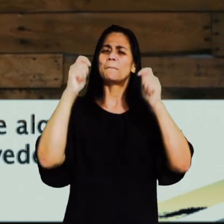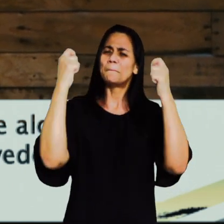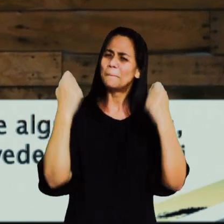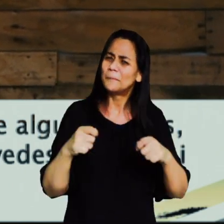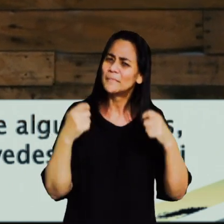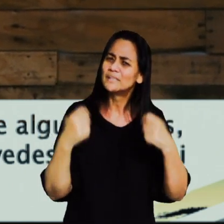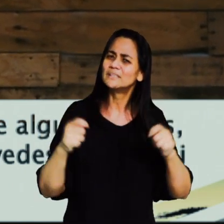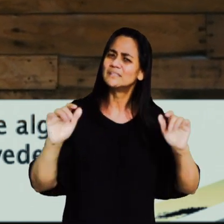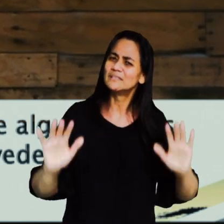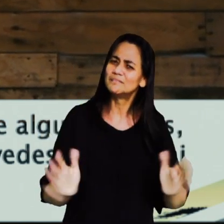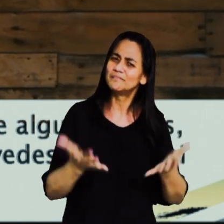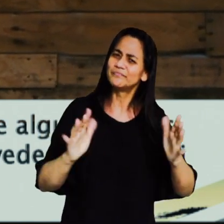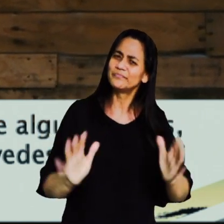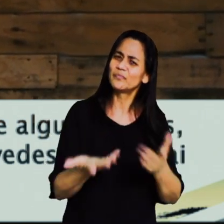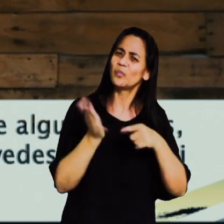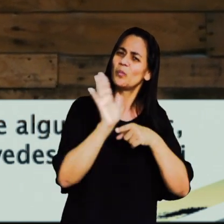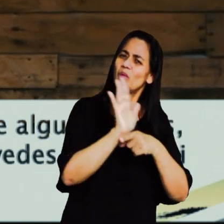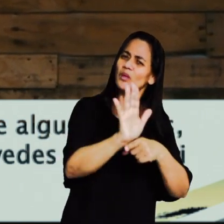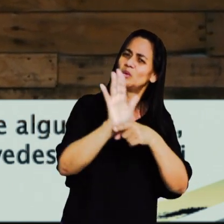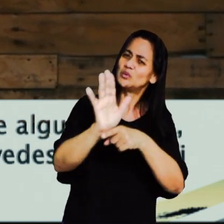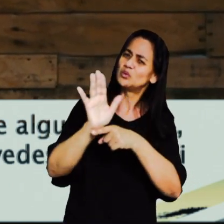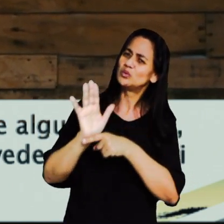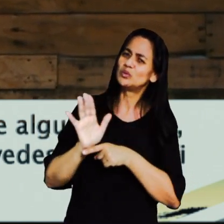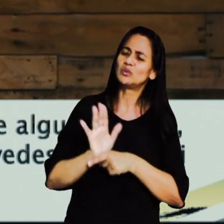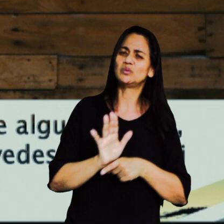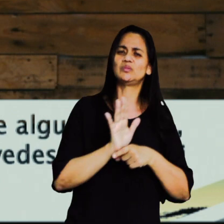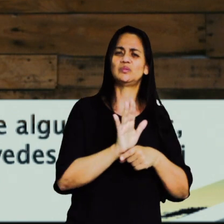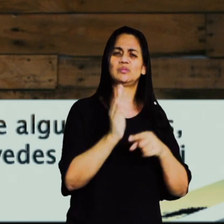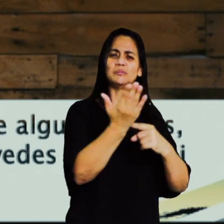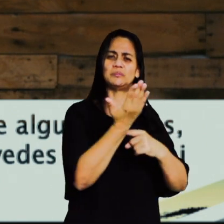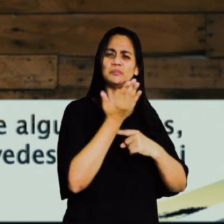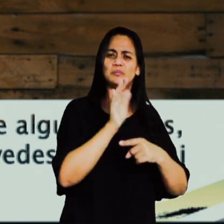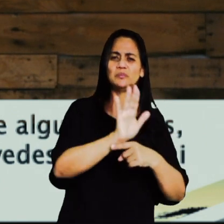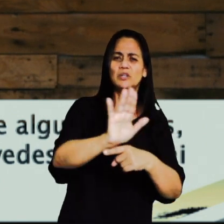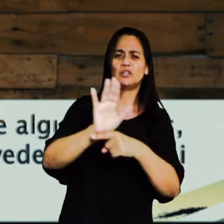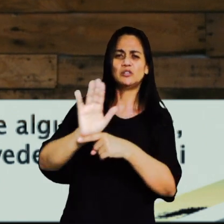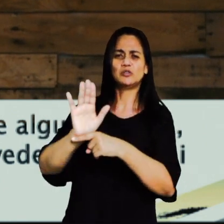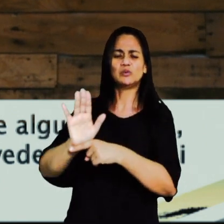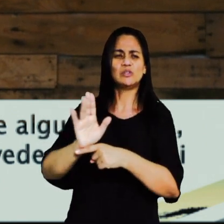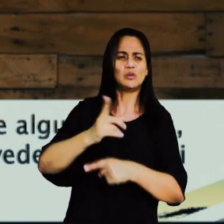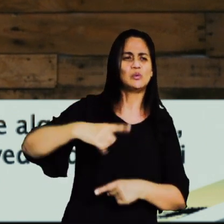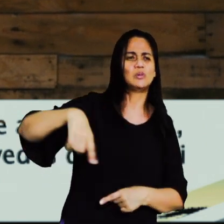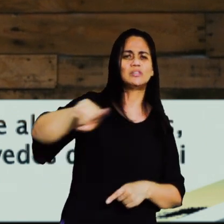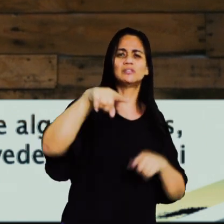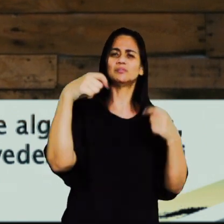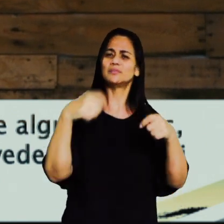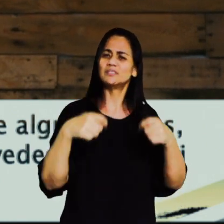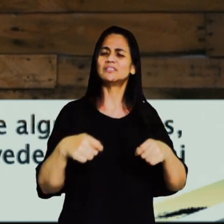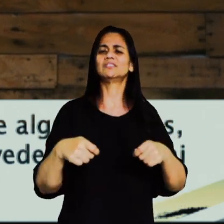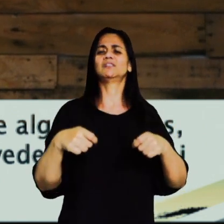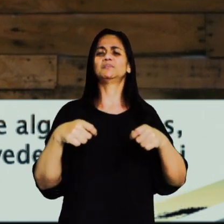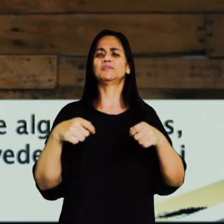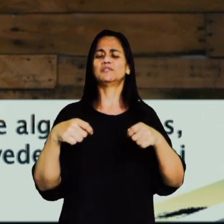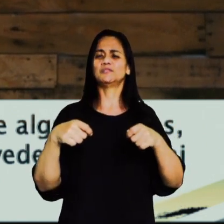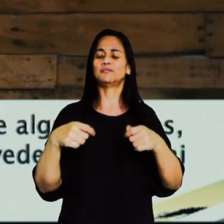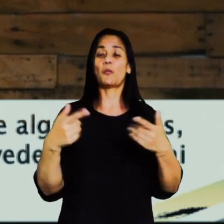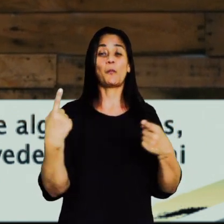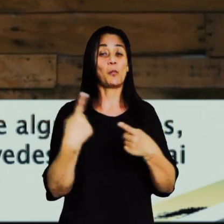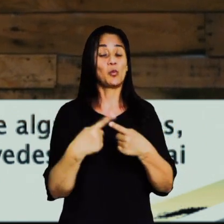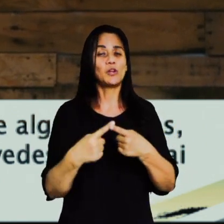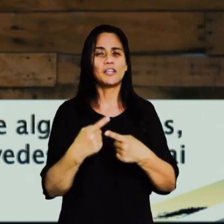admoestando-nos uns aos outros, e tanto mais quanto vedes que se vai